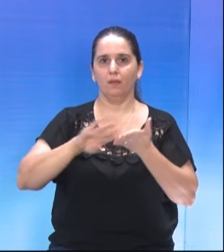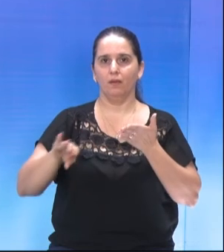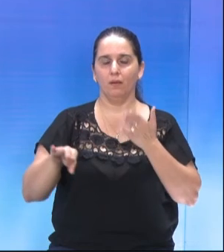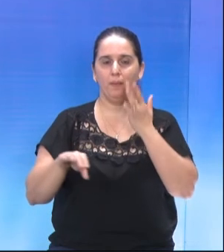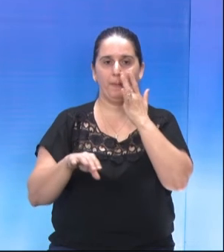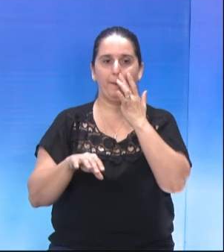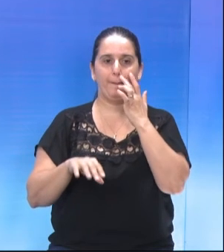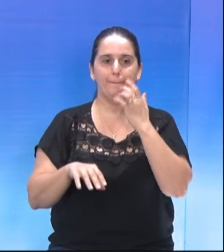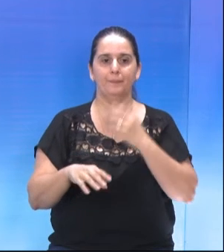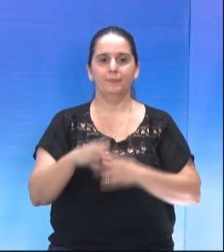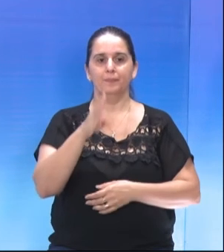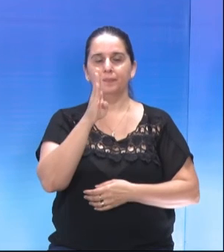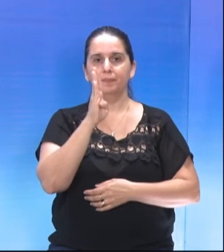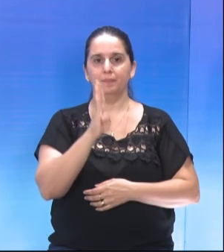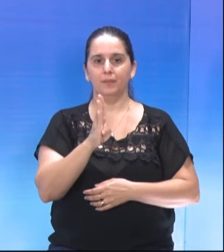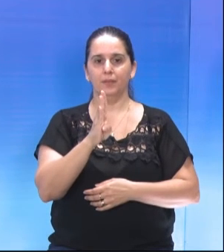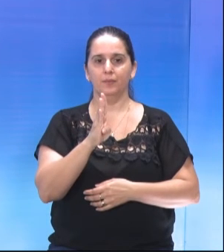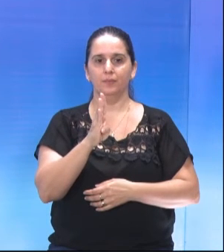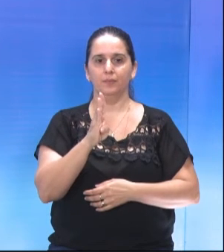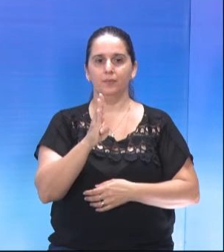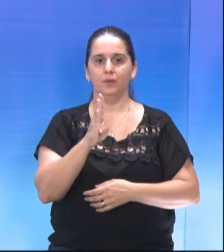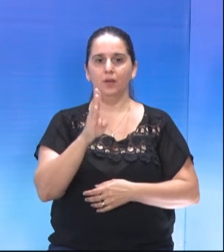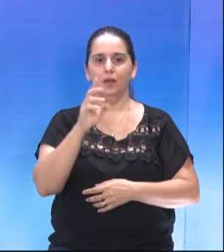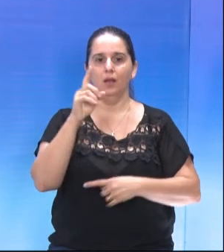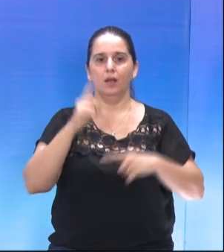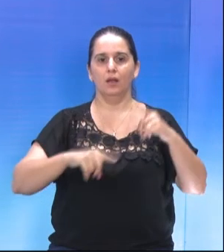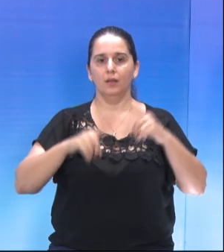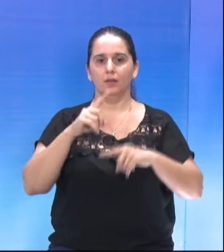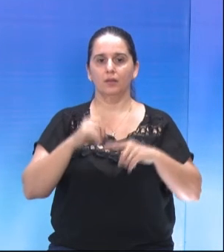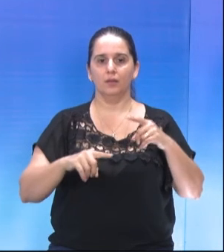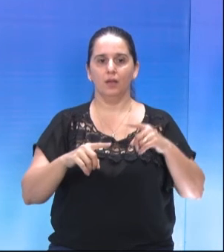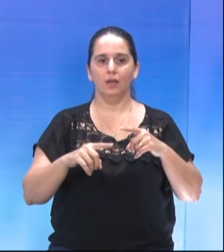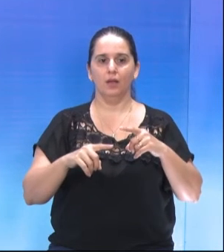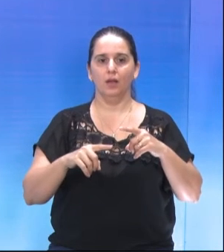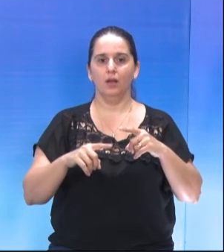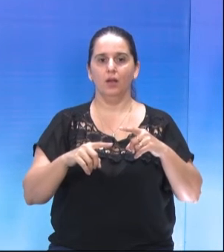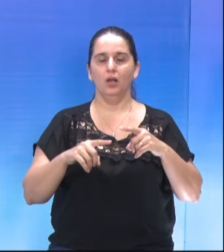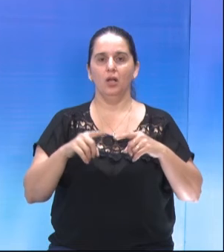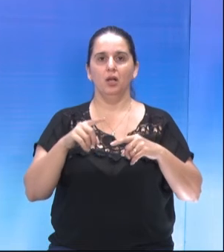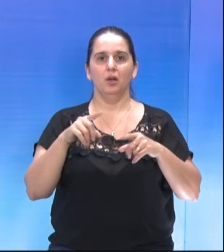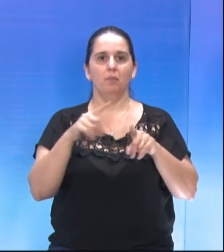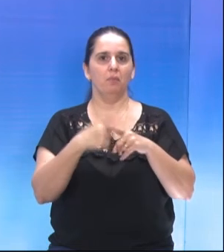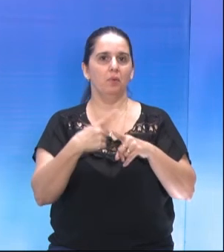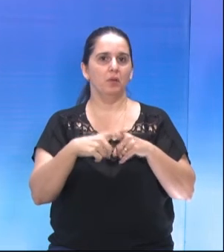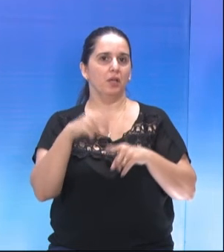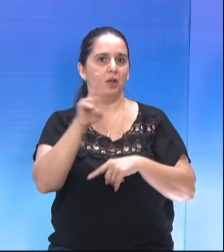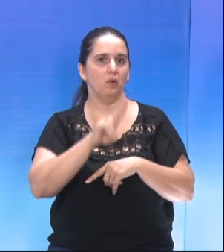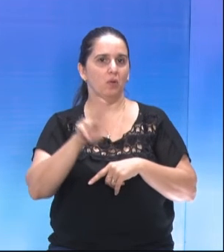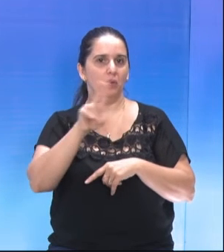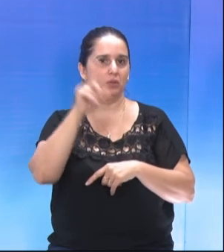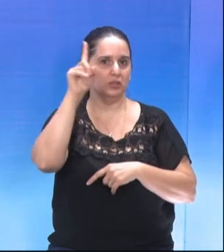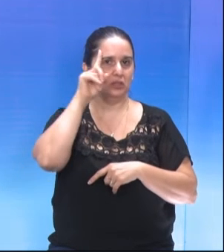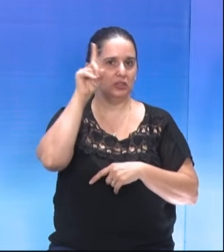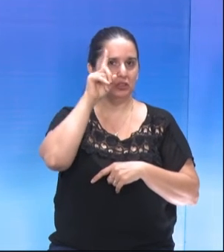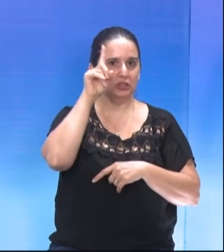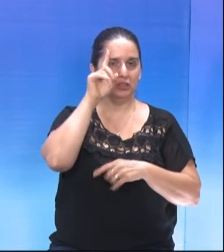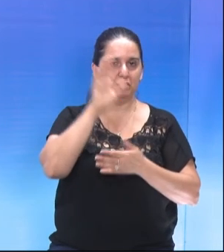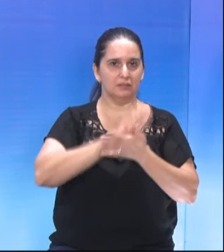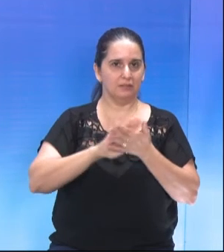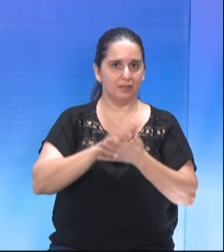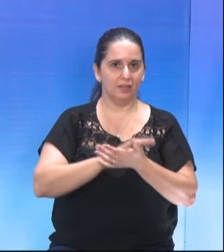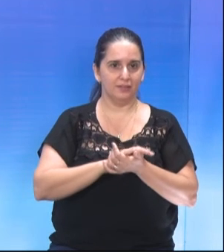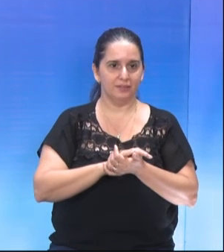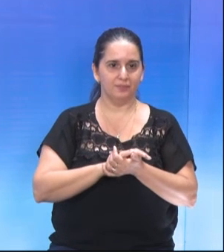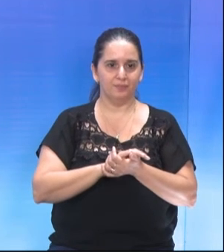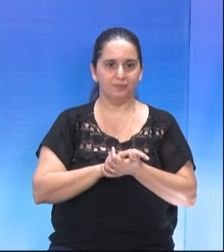primeira alternativa. A letra B, materializar a técnica sem função utilitária. Olha,